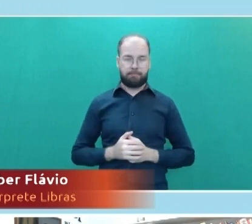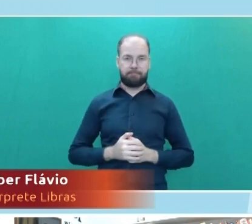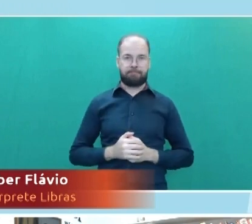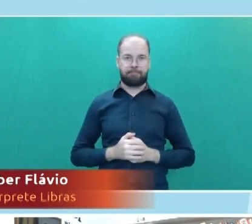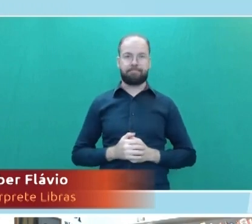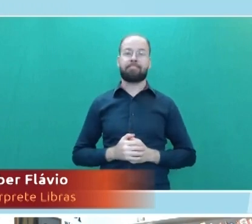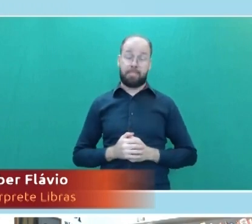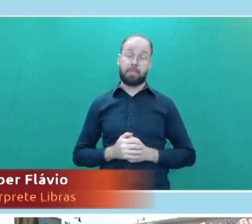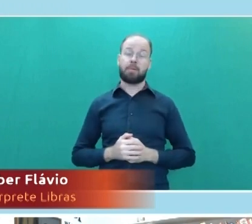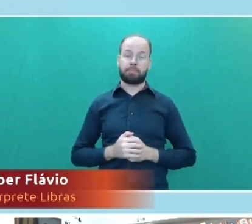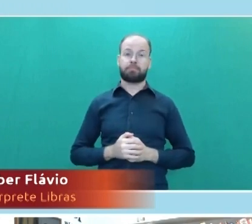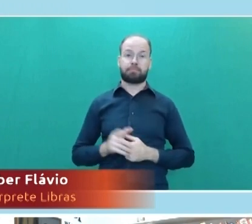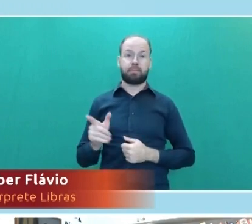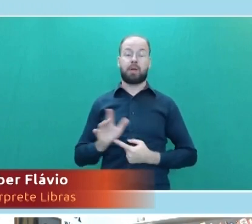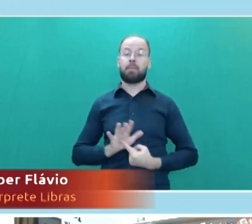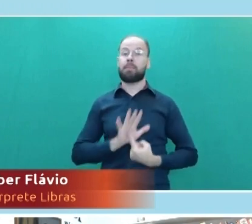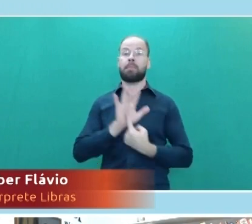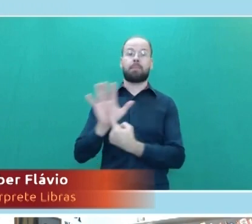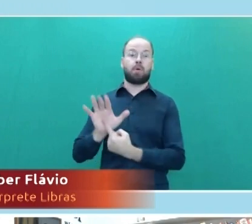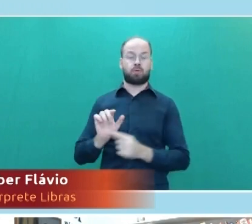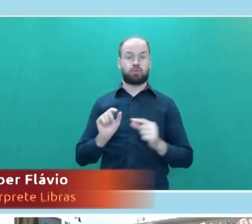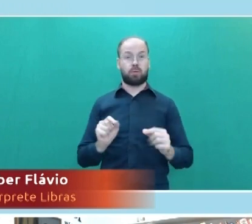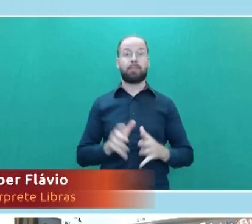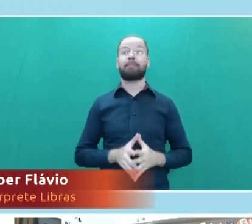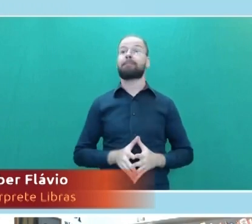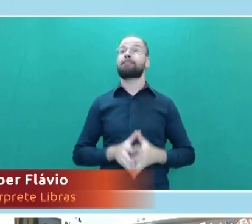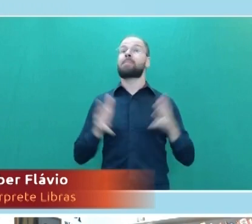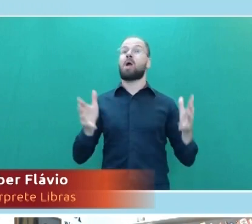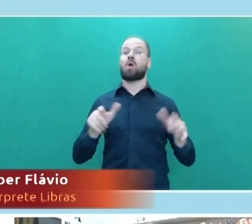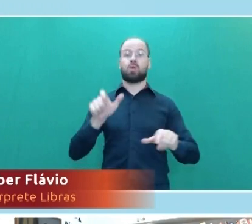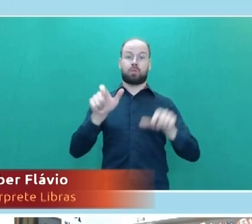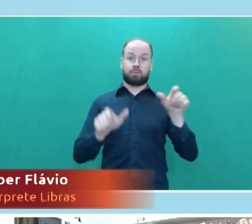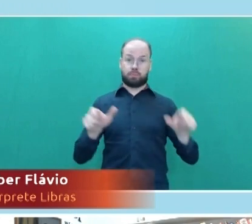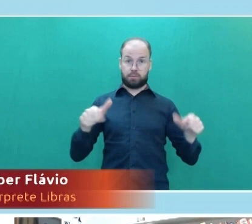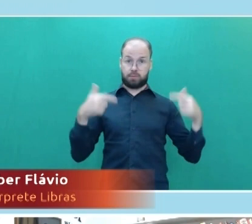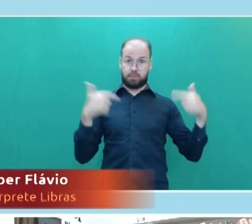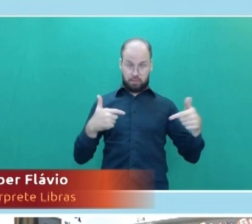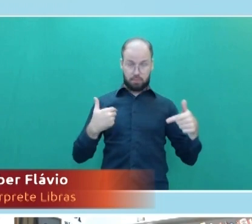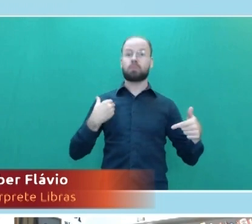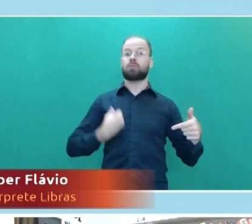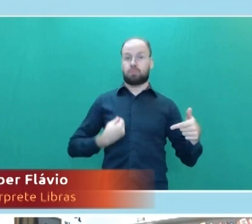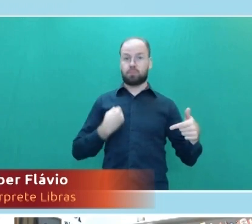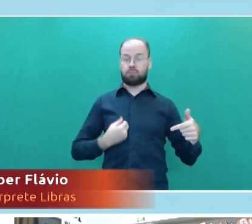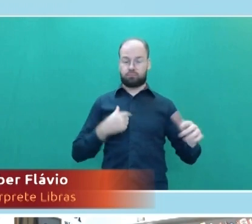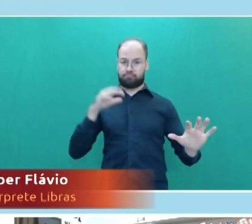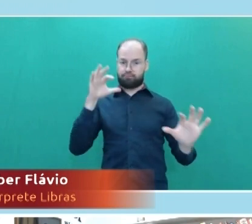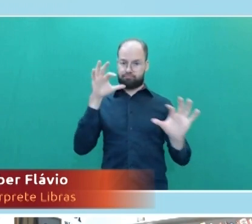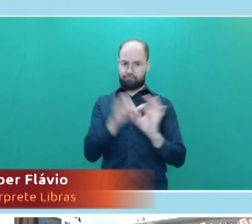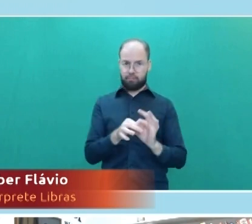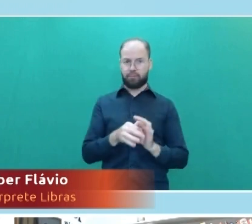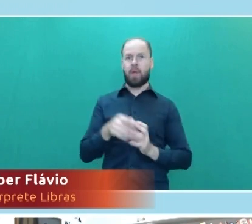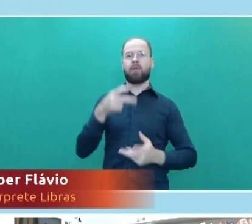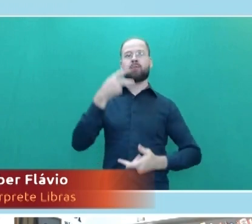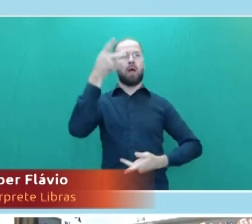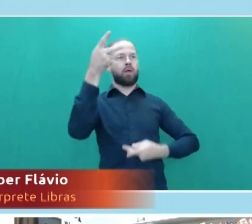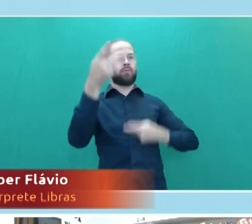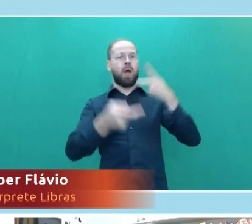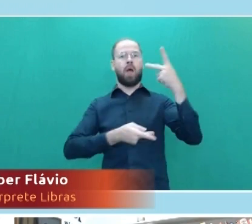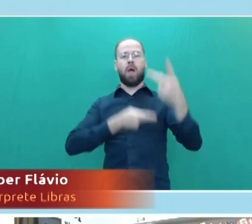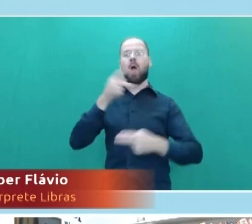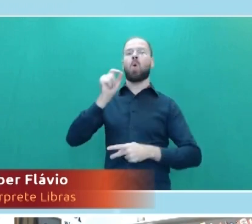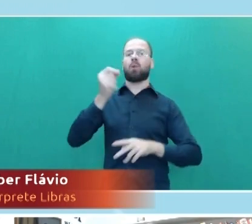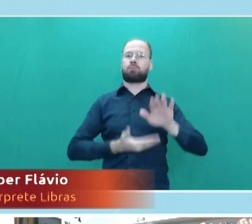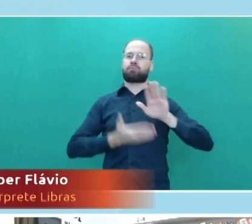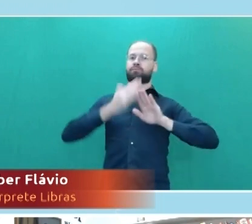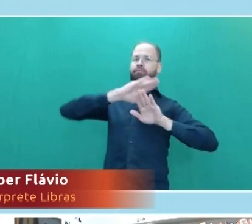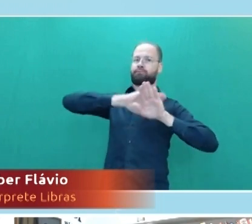que a grande parte desses trabalhadores que estão vinculados a um discurso fortemente ideológico